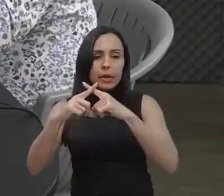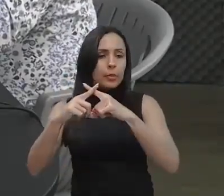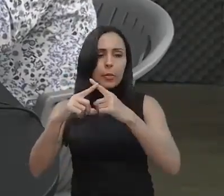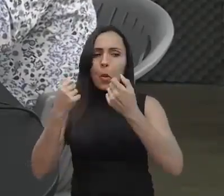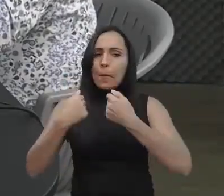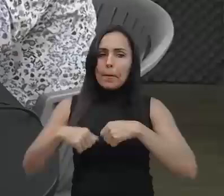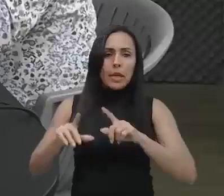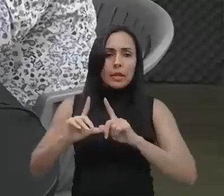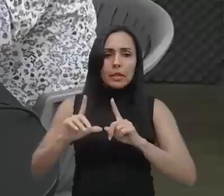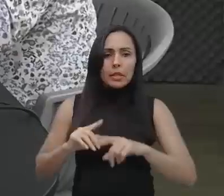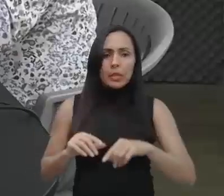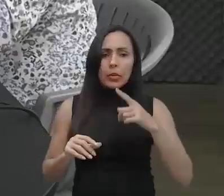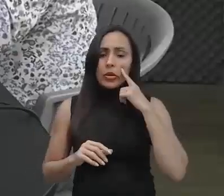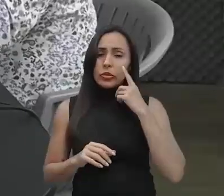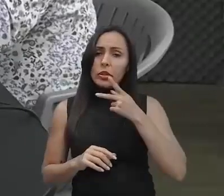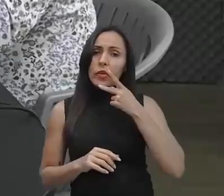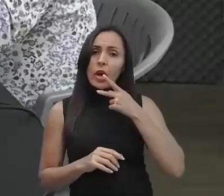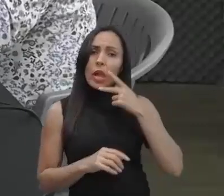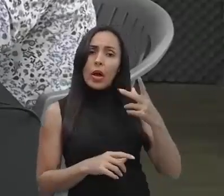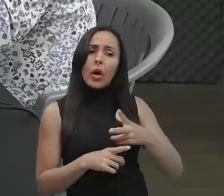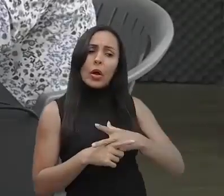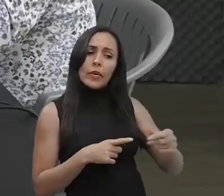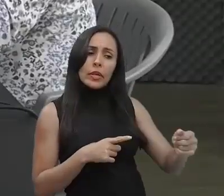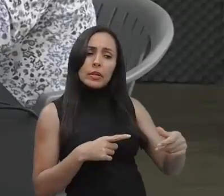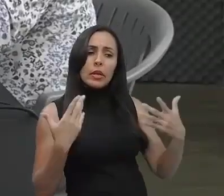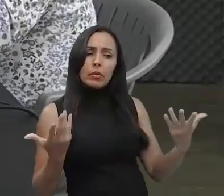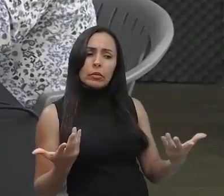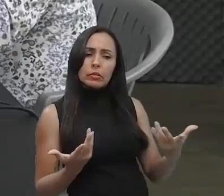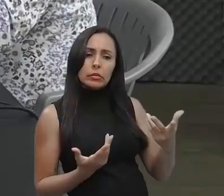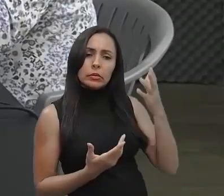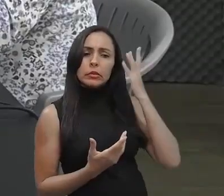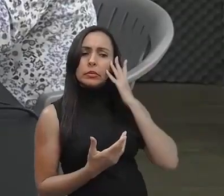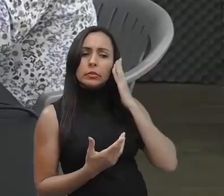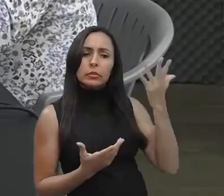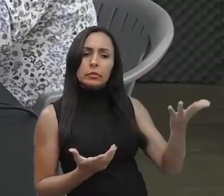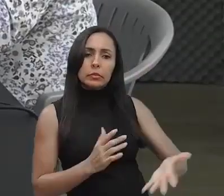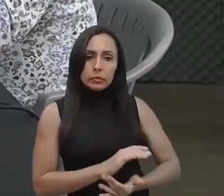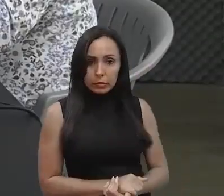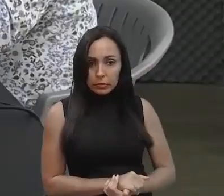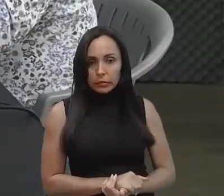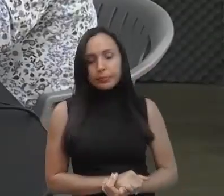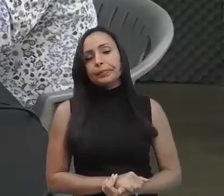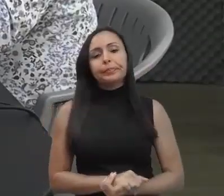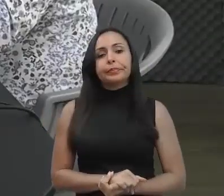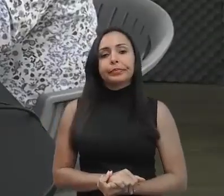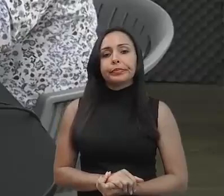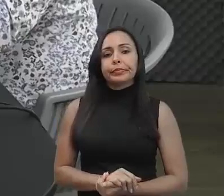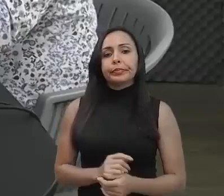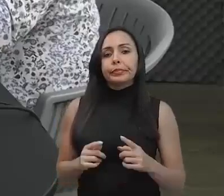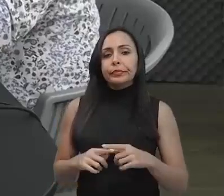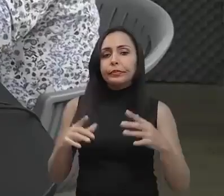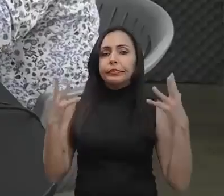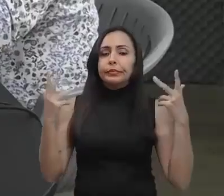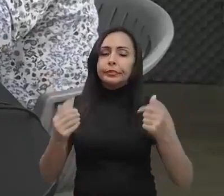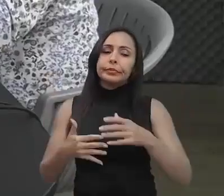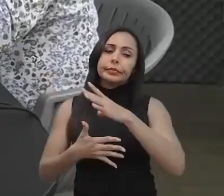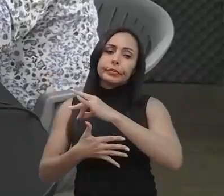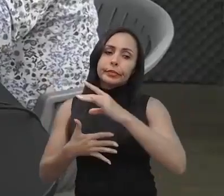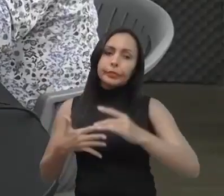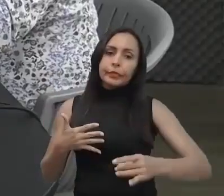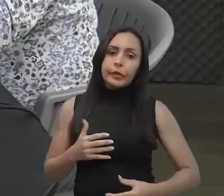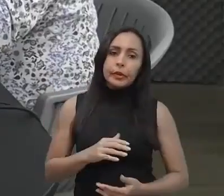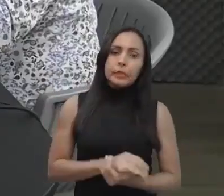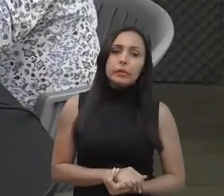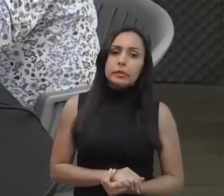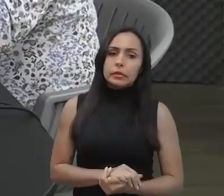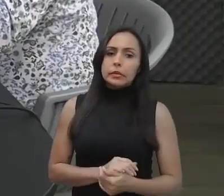quem foi o campeão sabe e pronto a gente faz dessa forma mas esportes é tudo muito mais detalhado tem muita história boa de